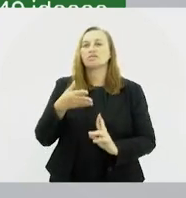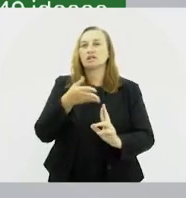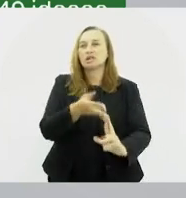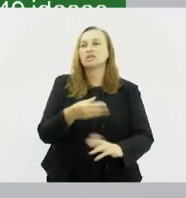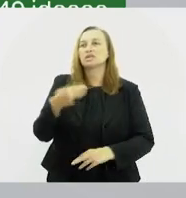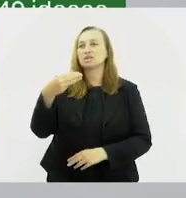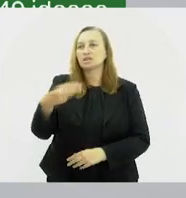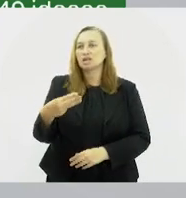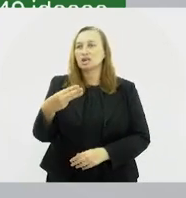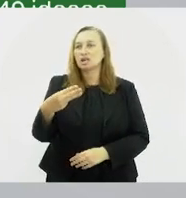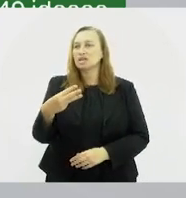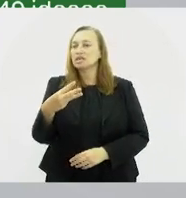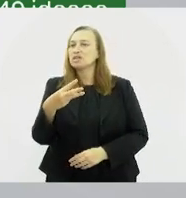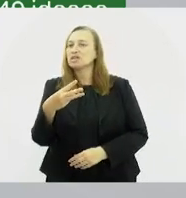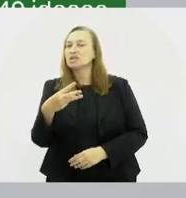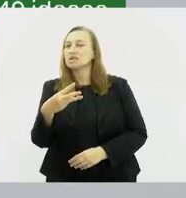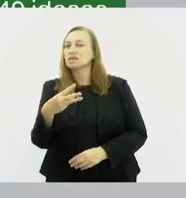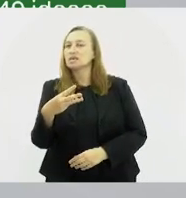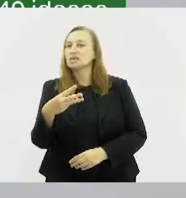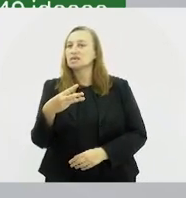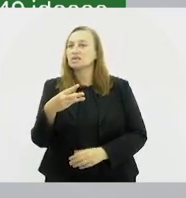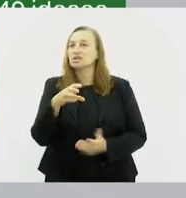Nossa, tem que trocar esse negócio ali.